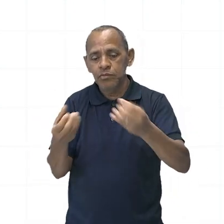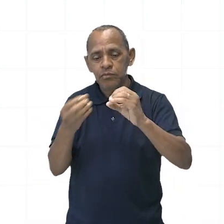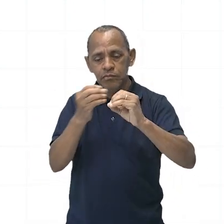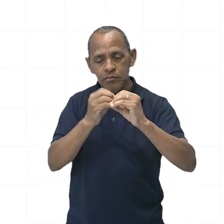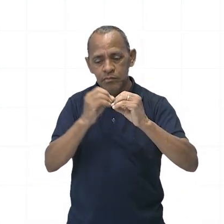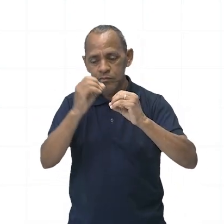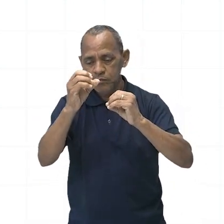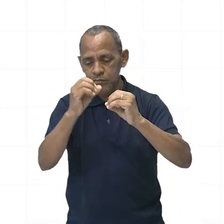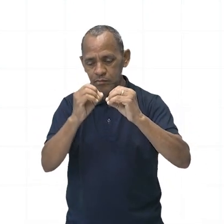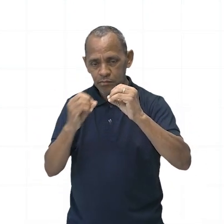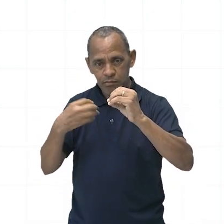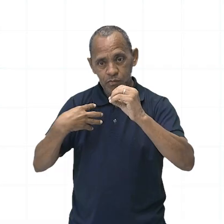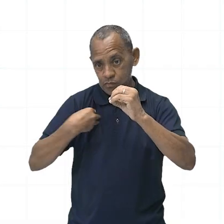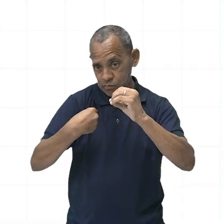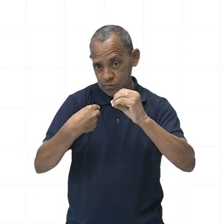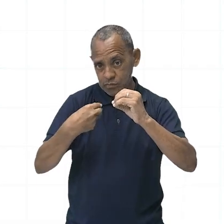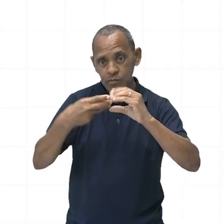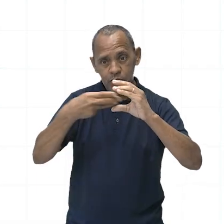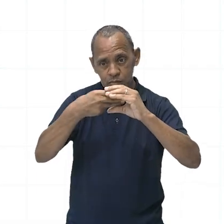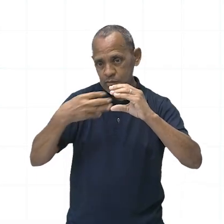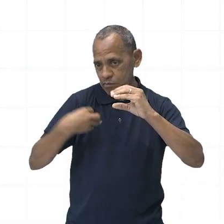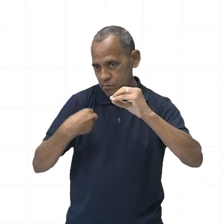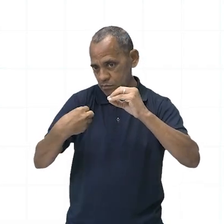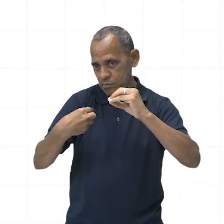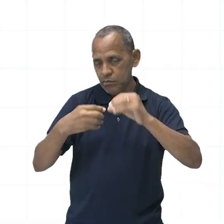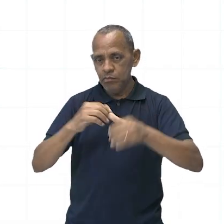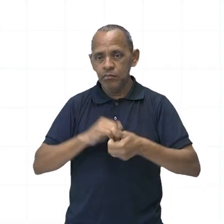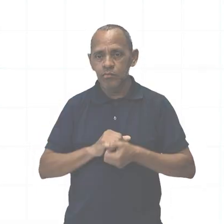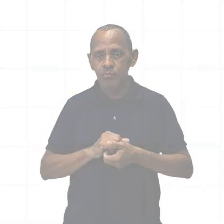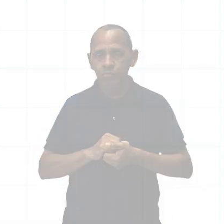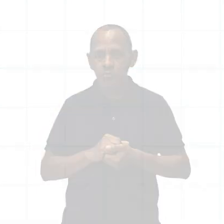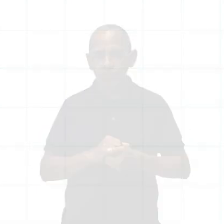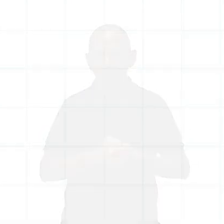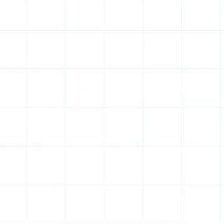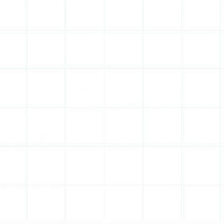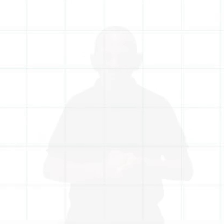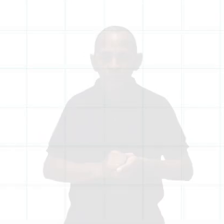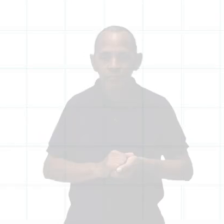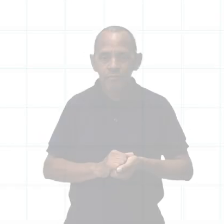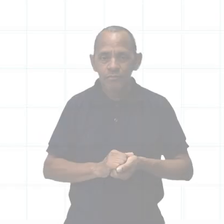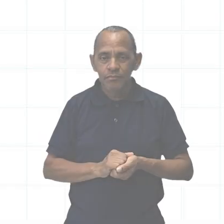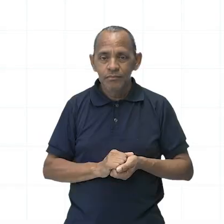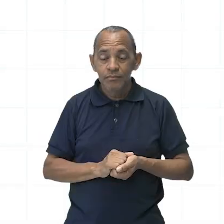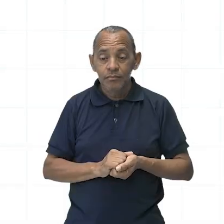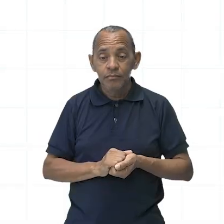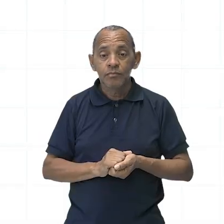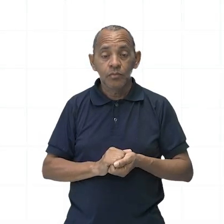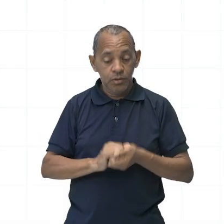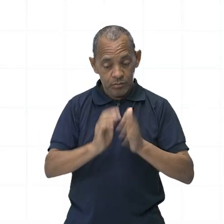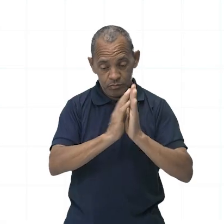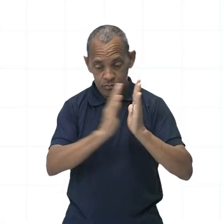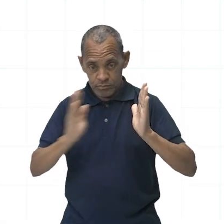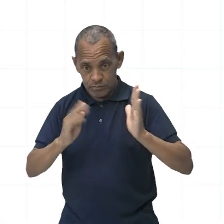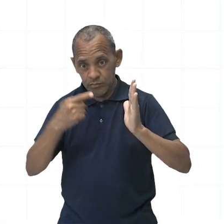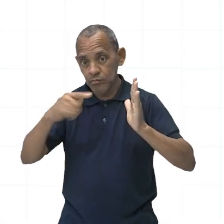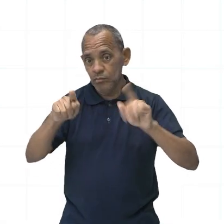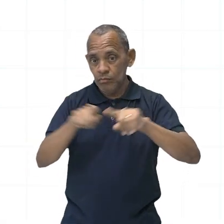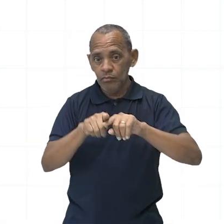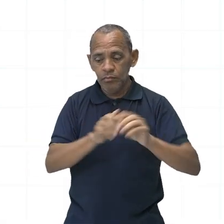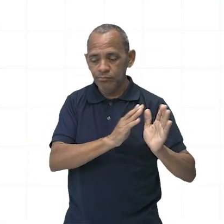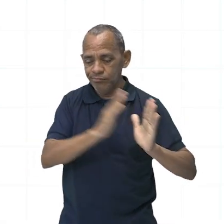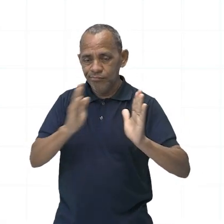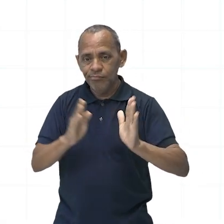célula aqui, ela se divide em duas células filhas. Então, vamos para a nossa próxima fase